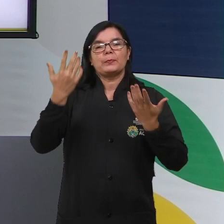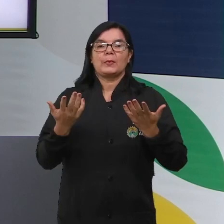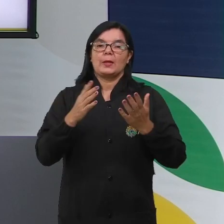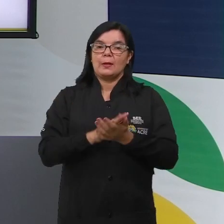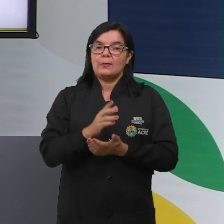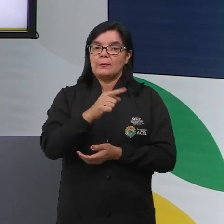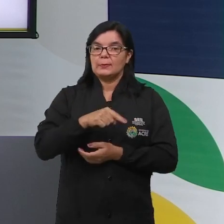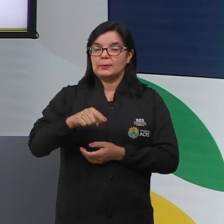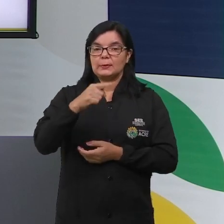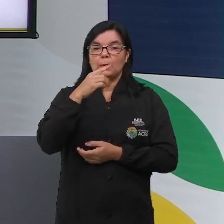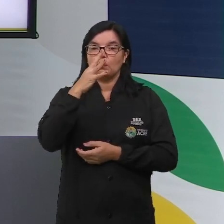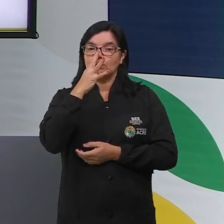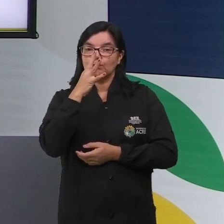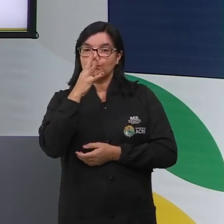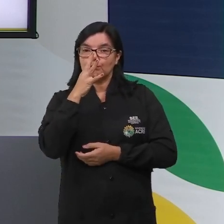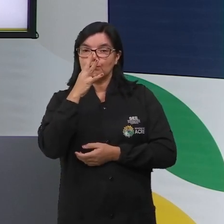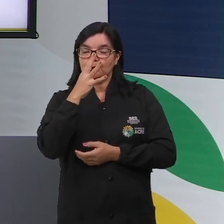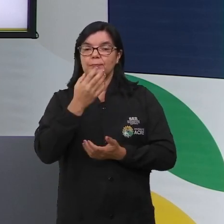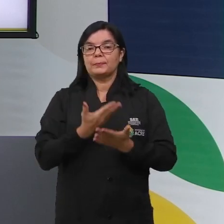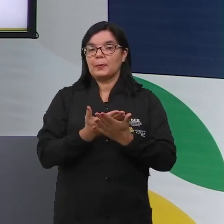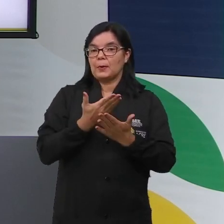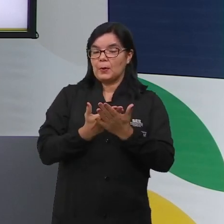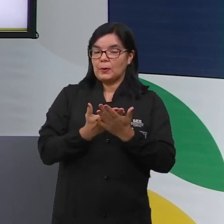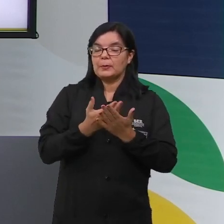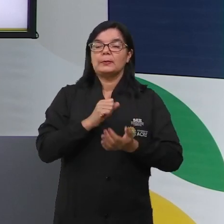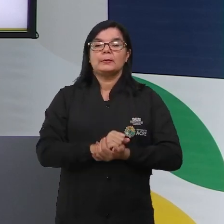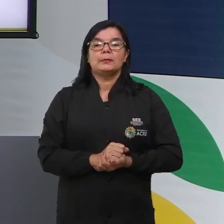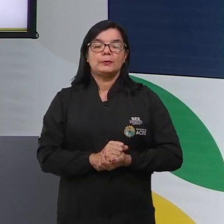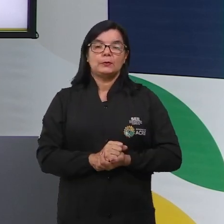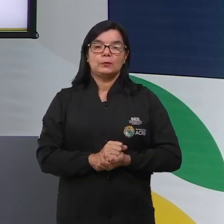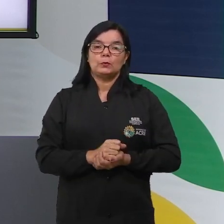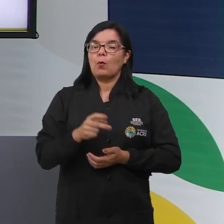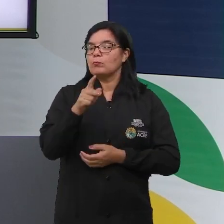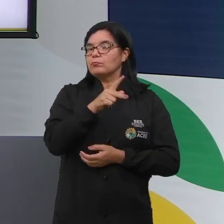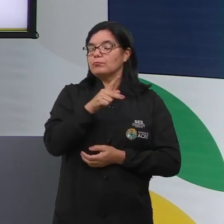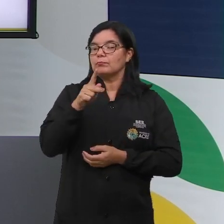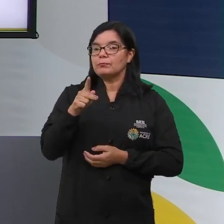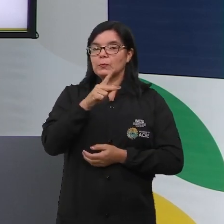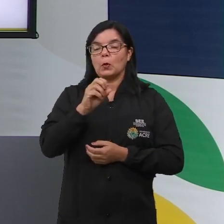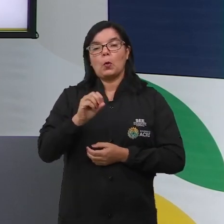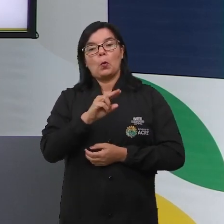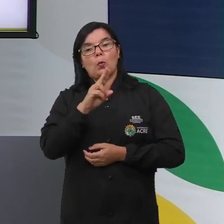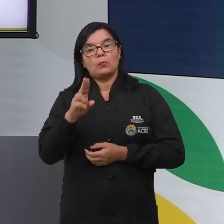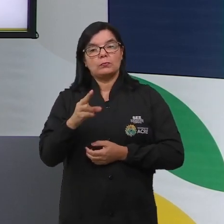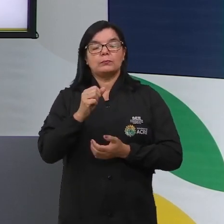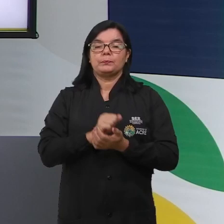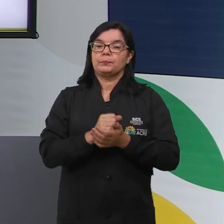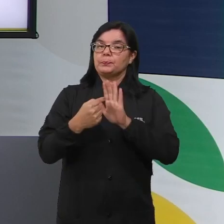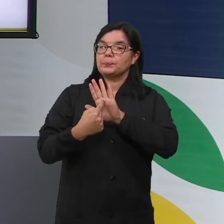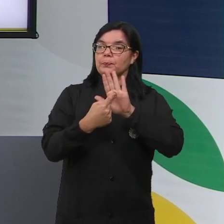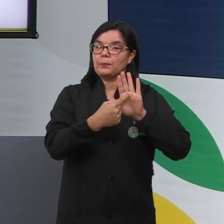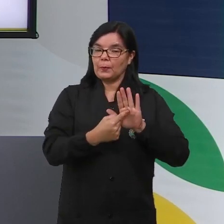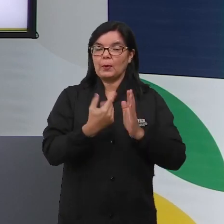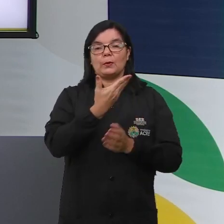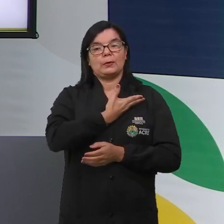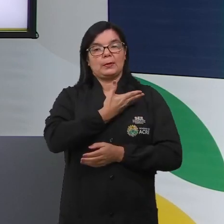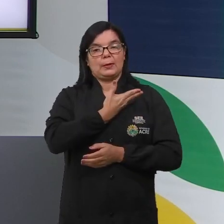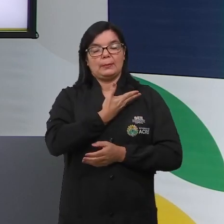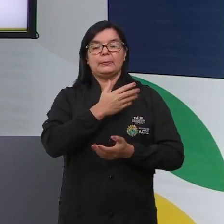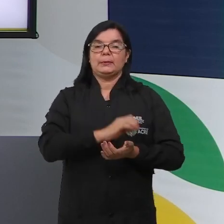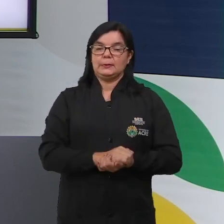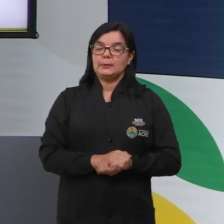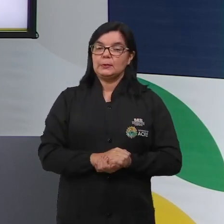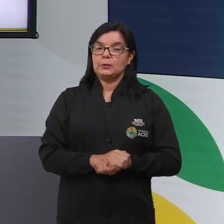que você vai assistir a uma aula de um determinado professor ou você vai assistir a uma apresentação de um colega.